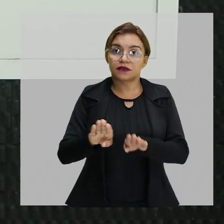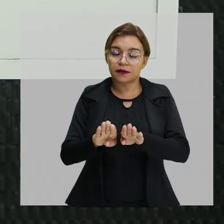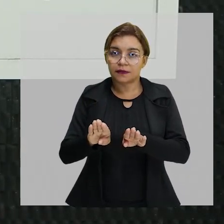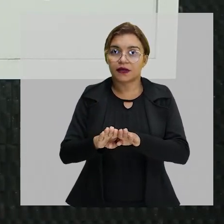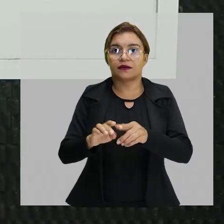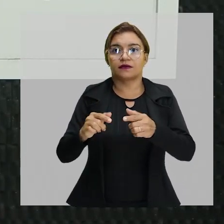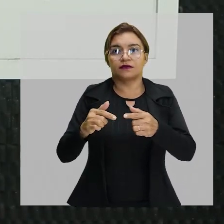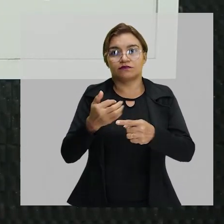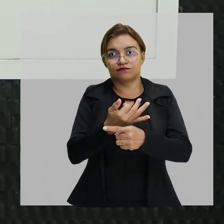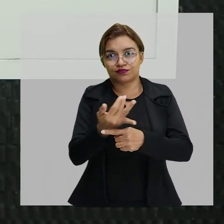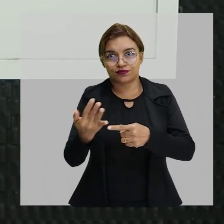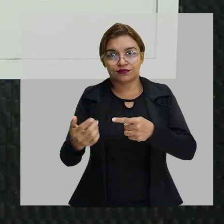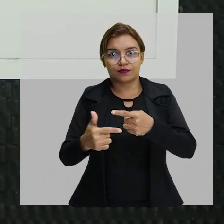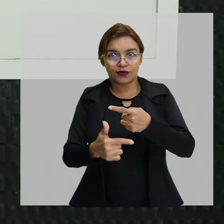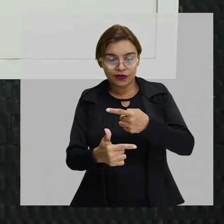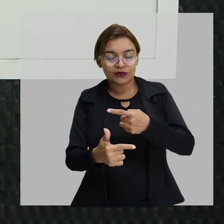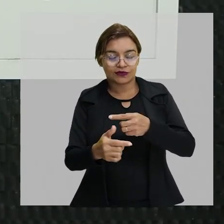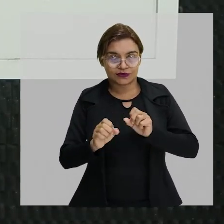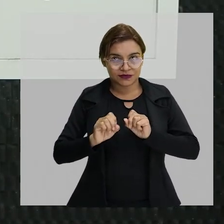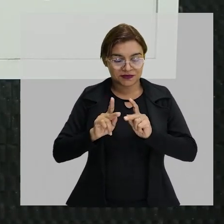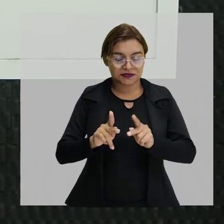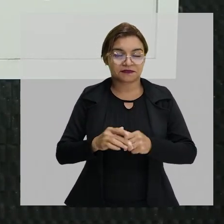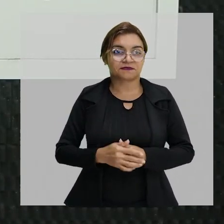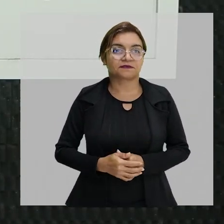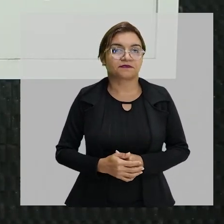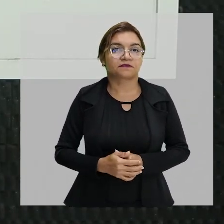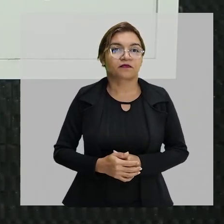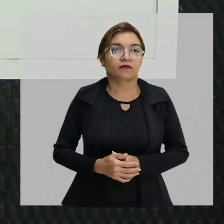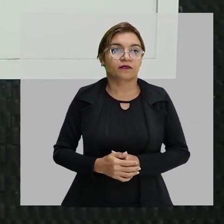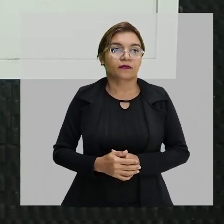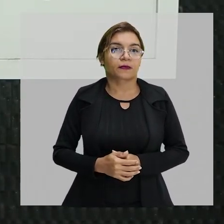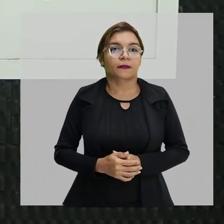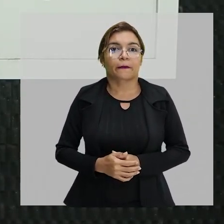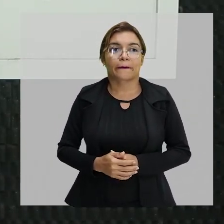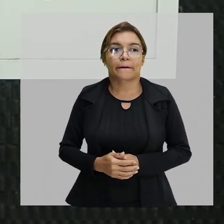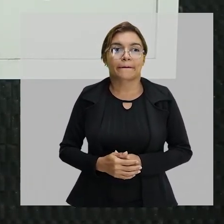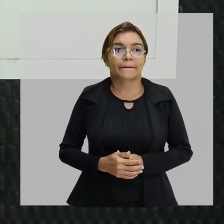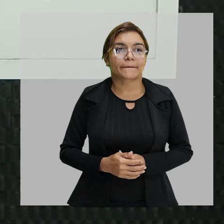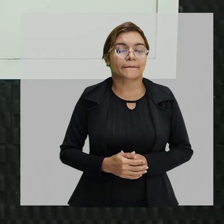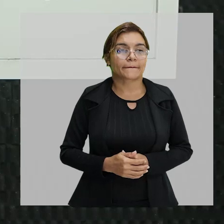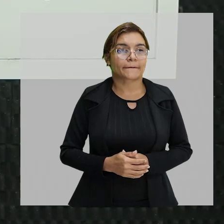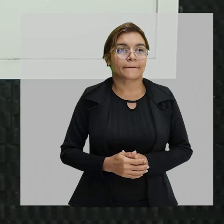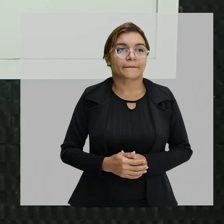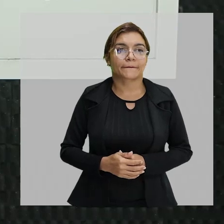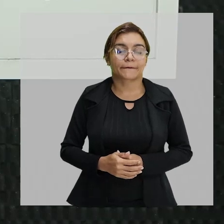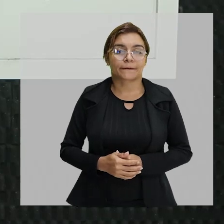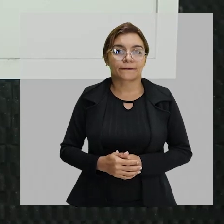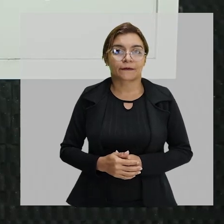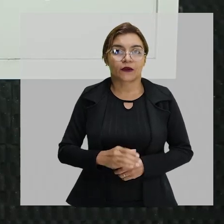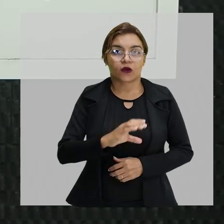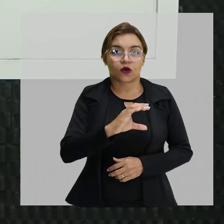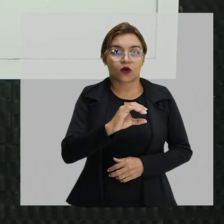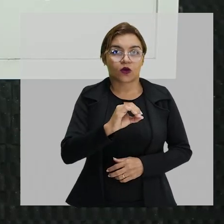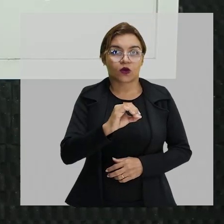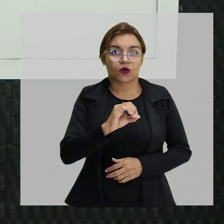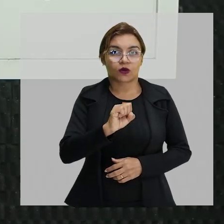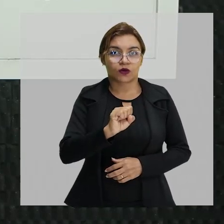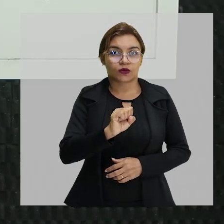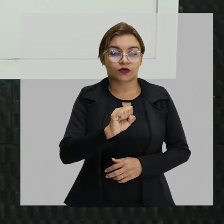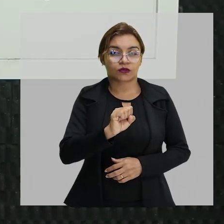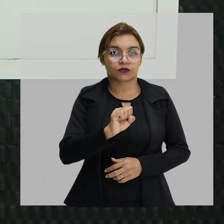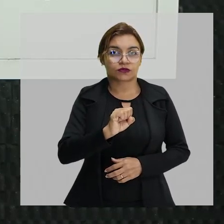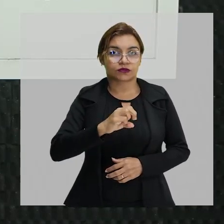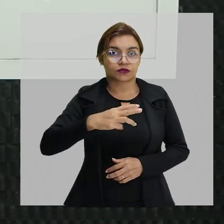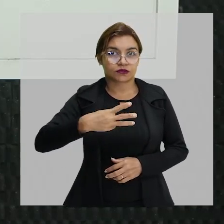por 2. Certo? Então vamos lá, ver quanto é que vai dar isso aqui. Então nós temos cosseno